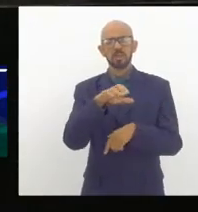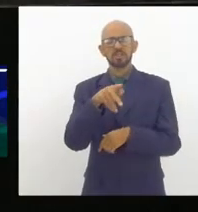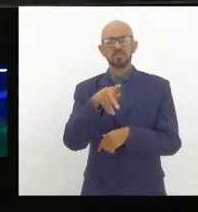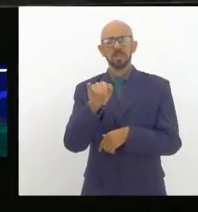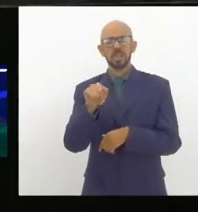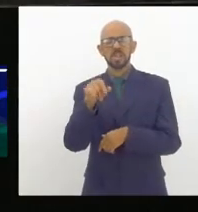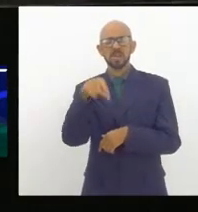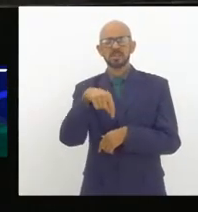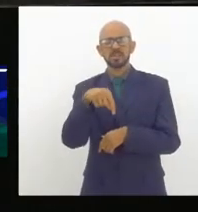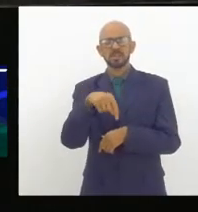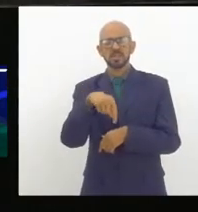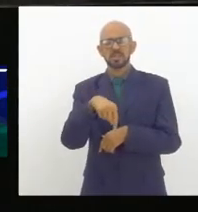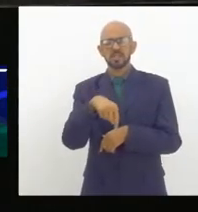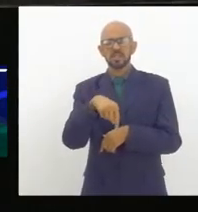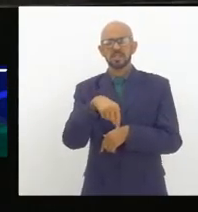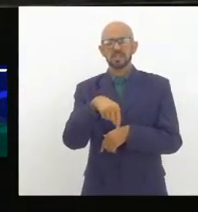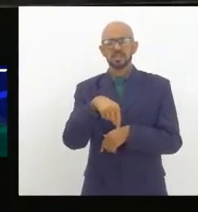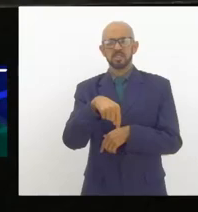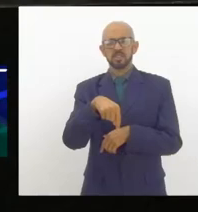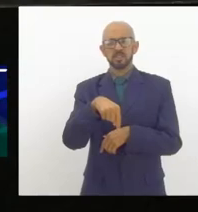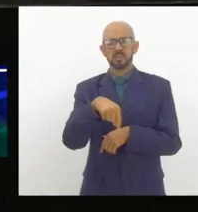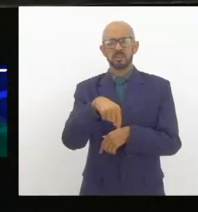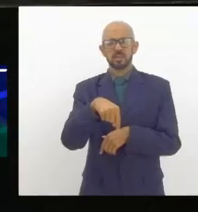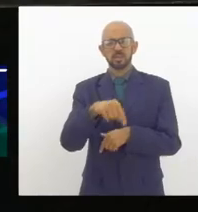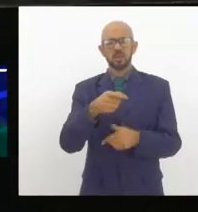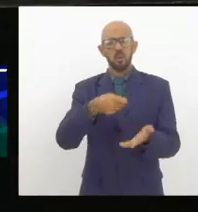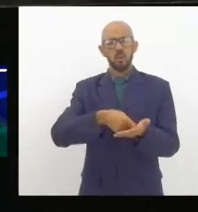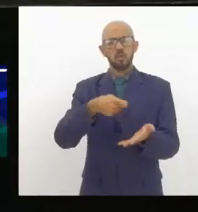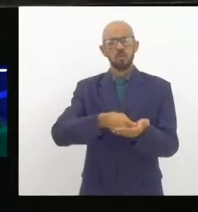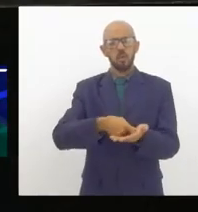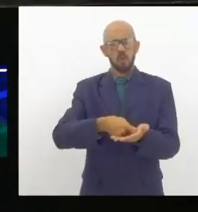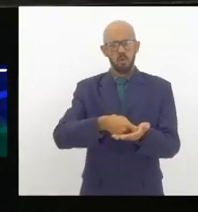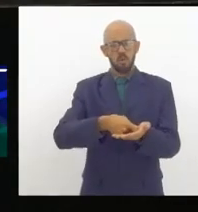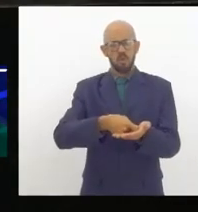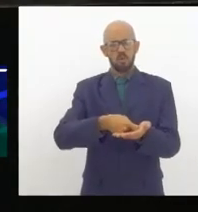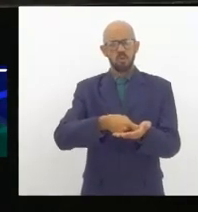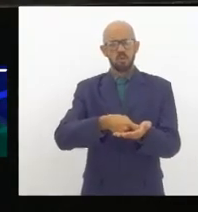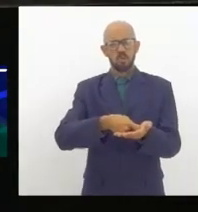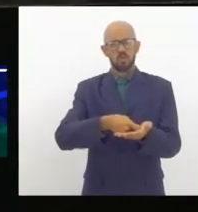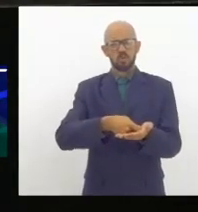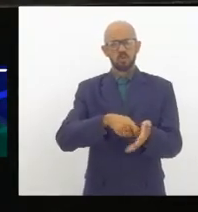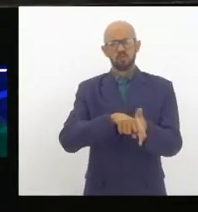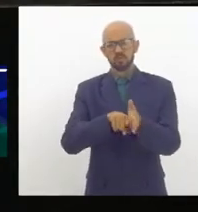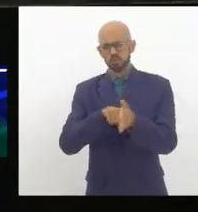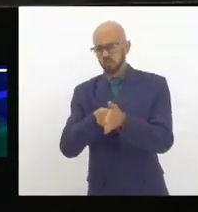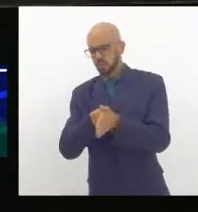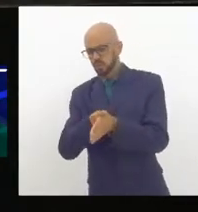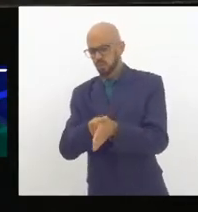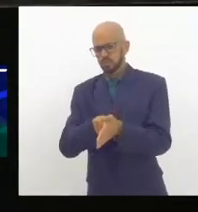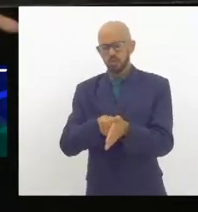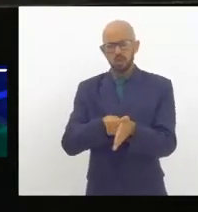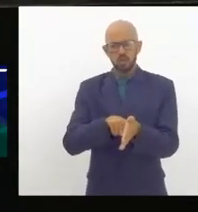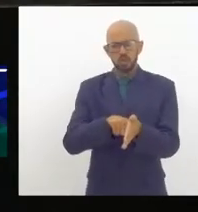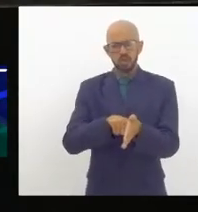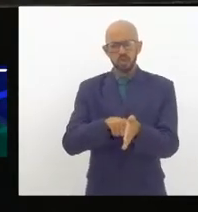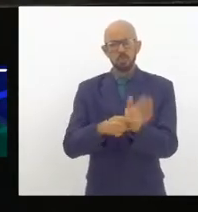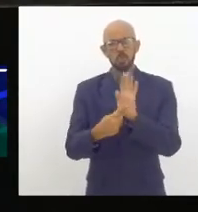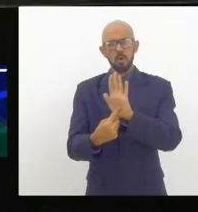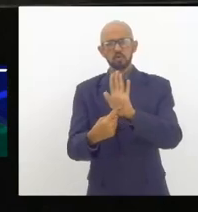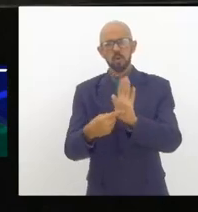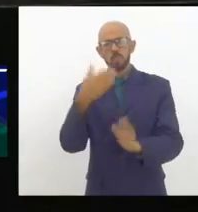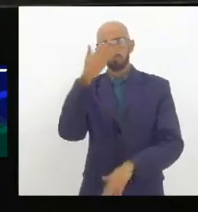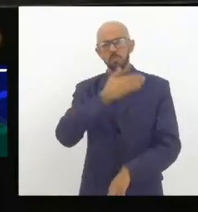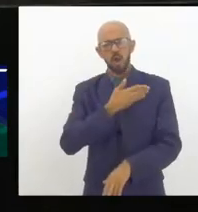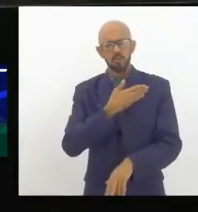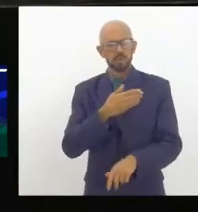por essa comissão parlamentar de inquérito que cobrou que exigiu que se estreou que fiscalizou que comprovou o que